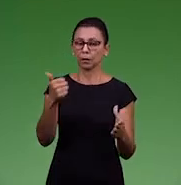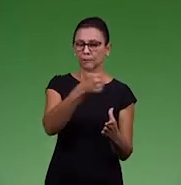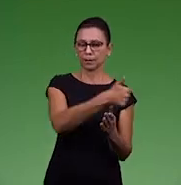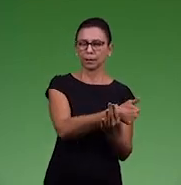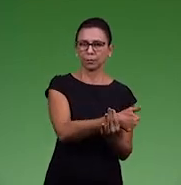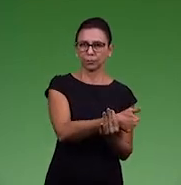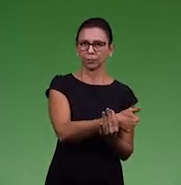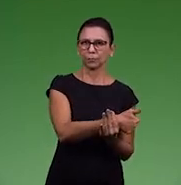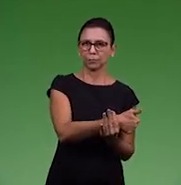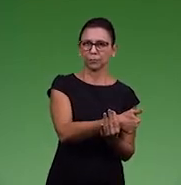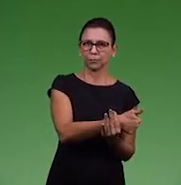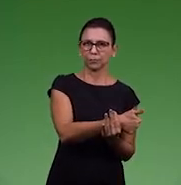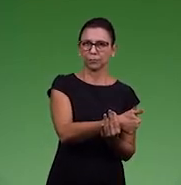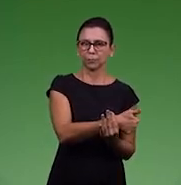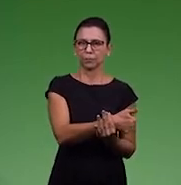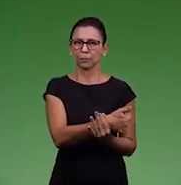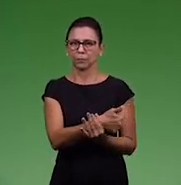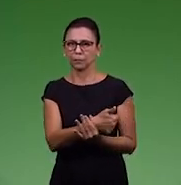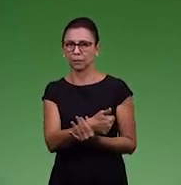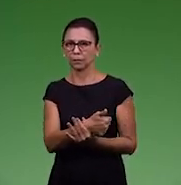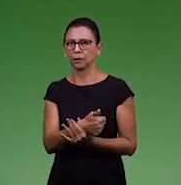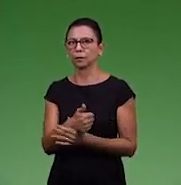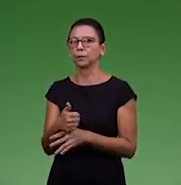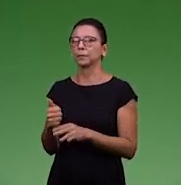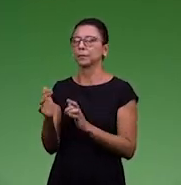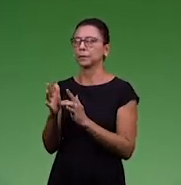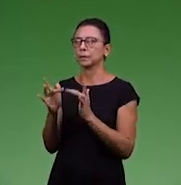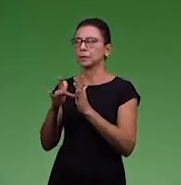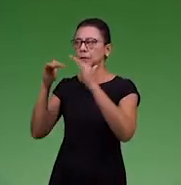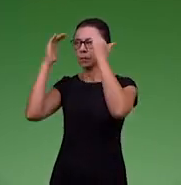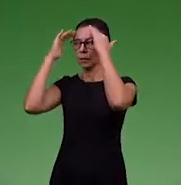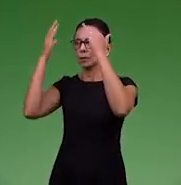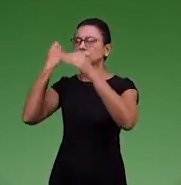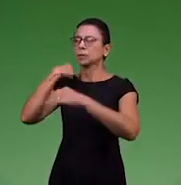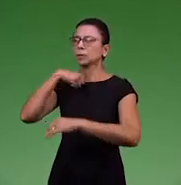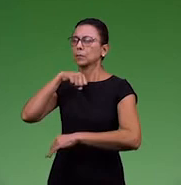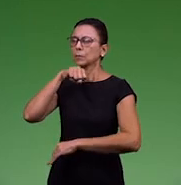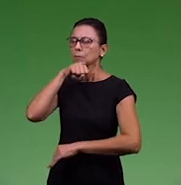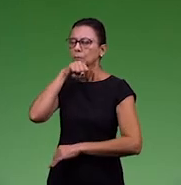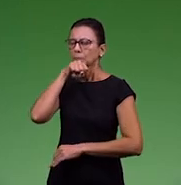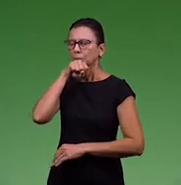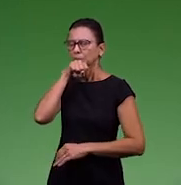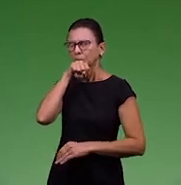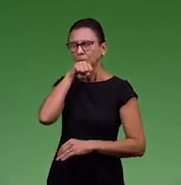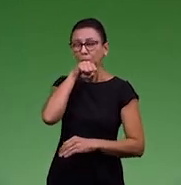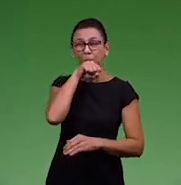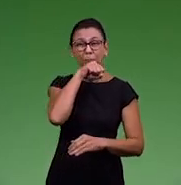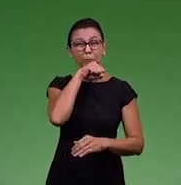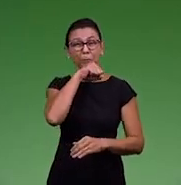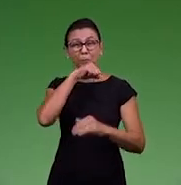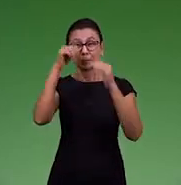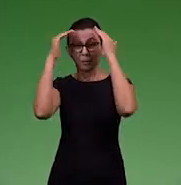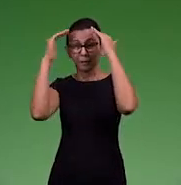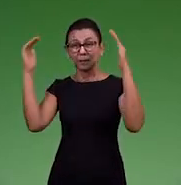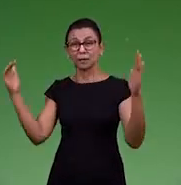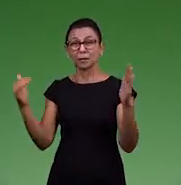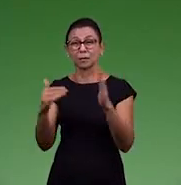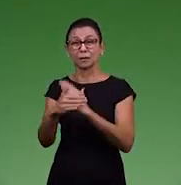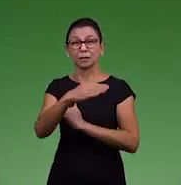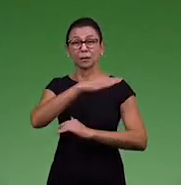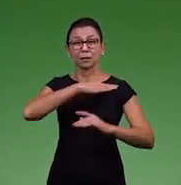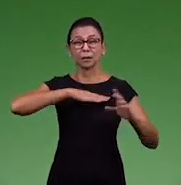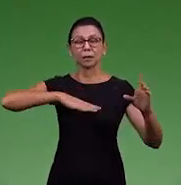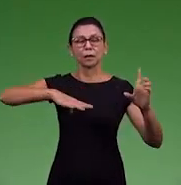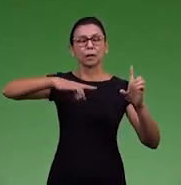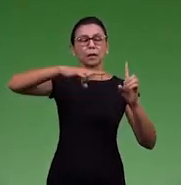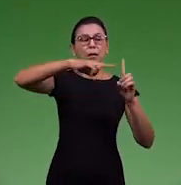foi atendendo a ordem do Pai. Por isso que ele foi obediente até a morte e morte de cruz. Então ele atendendo a ordem do Pai, ele foi até